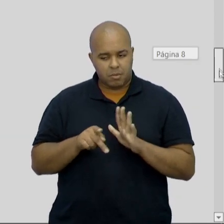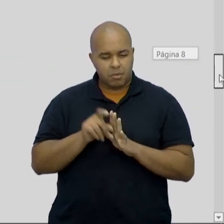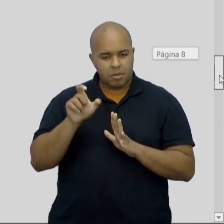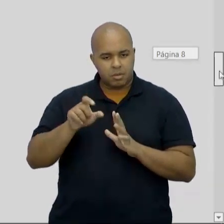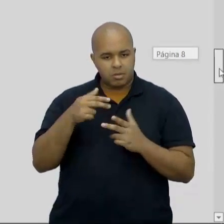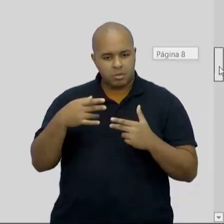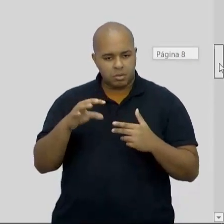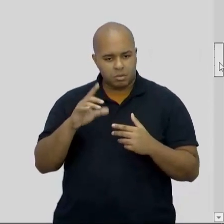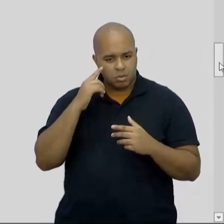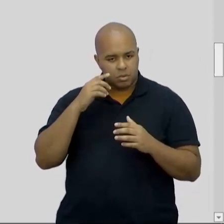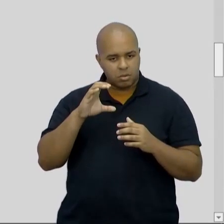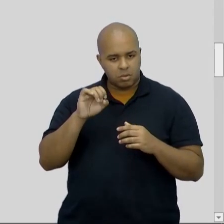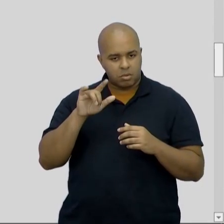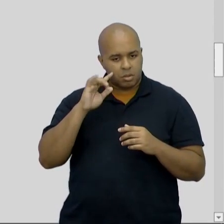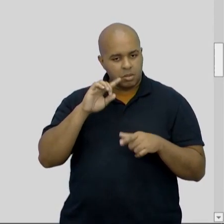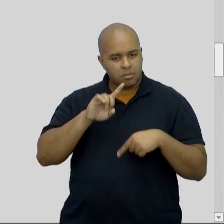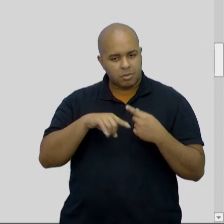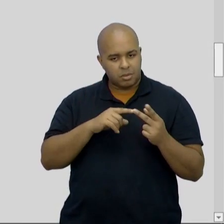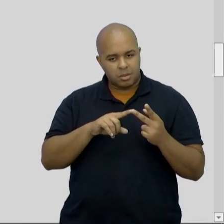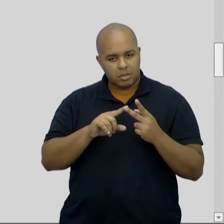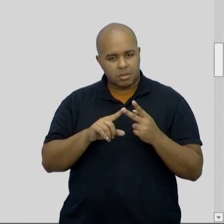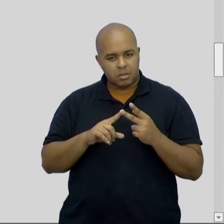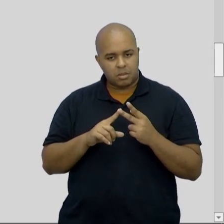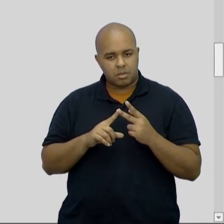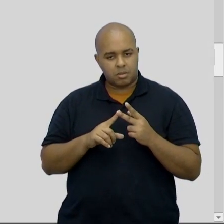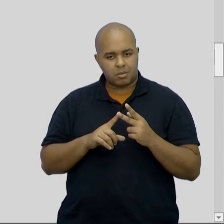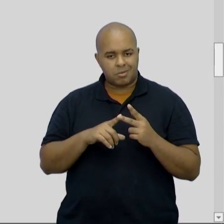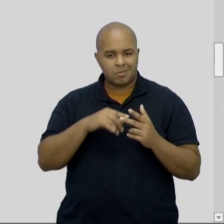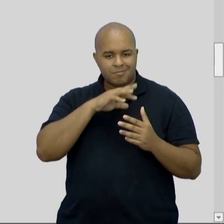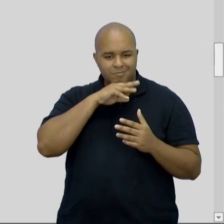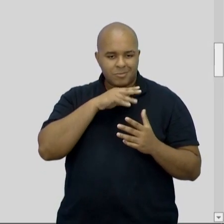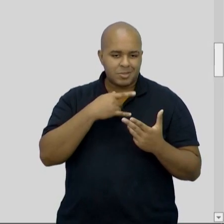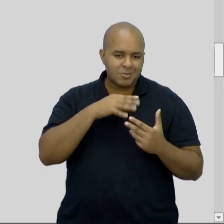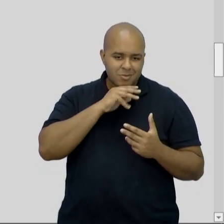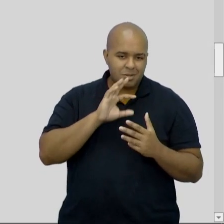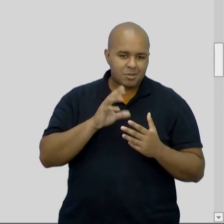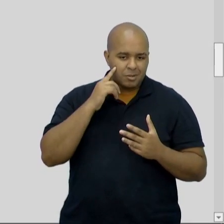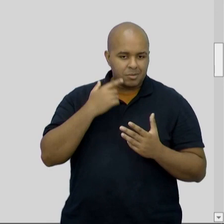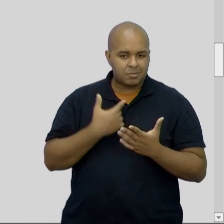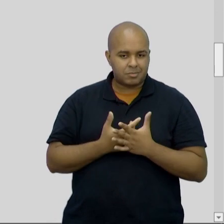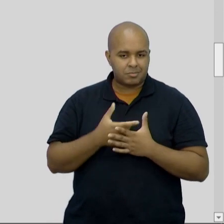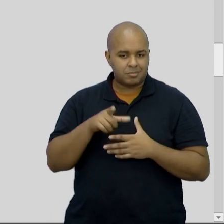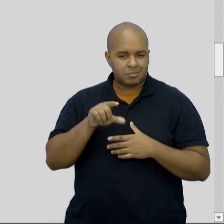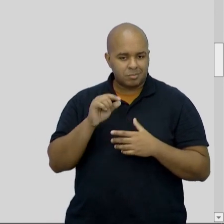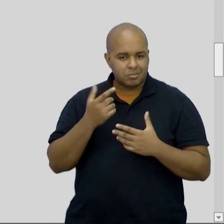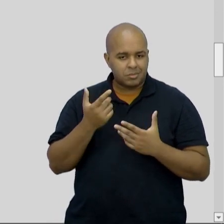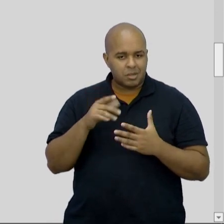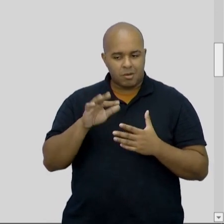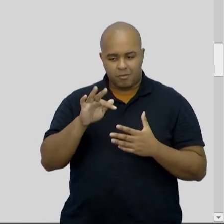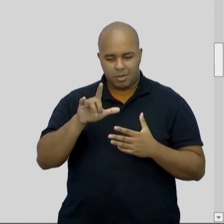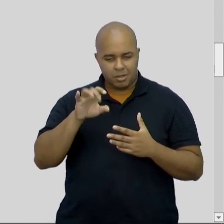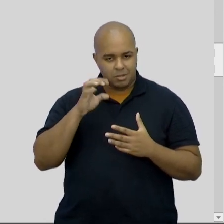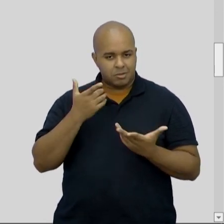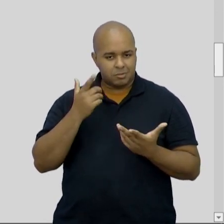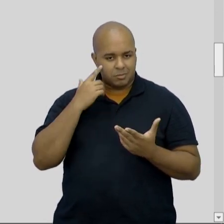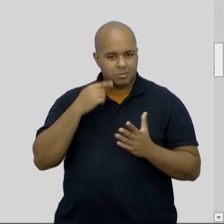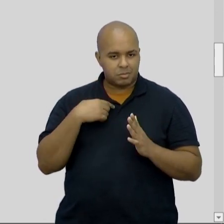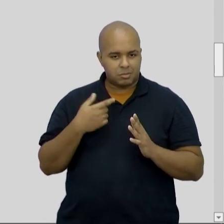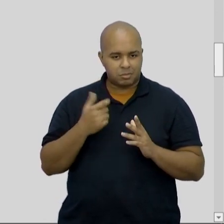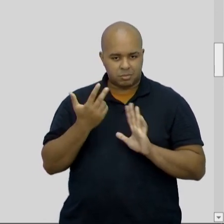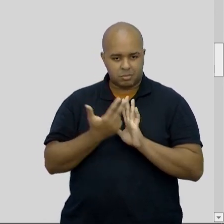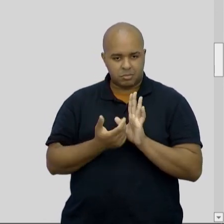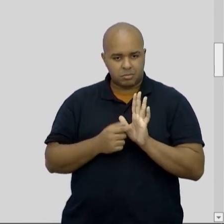essa colonização e aqui os malefícios. Então, escolher no caso dos fenícios, a gente procura aqui o